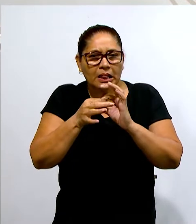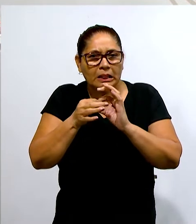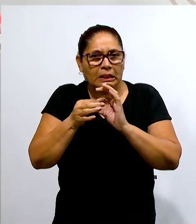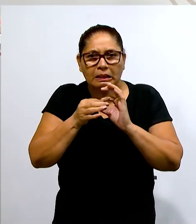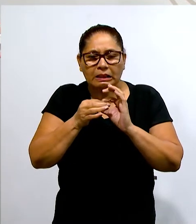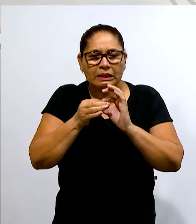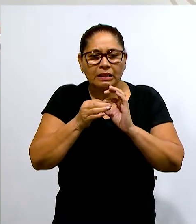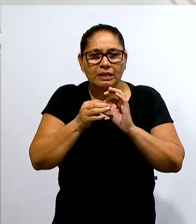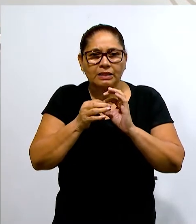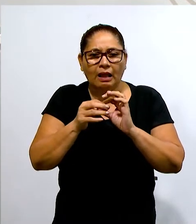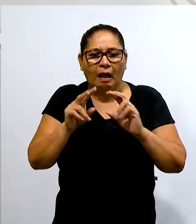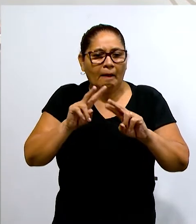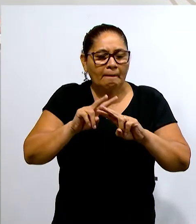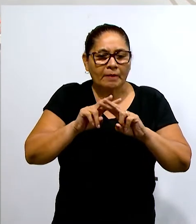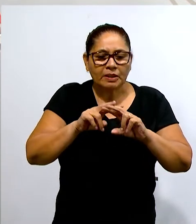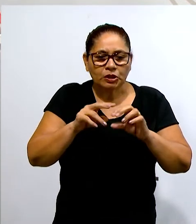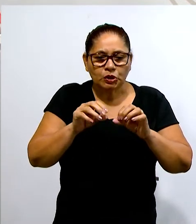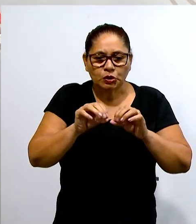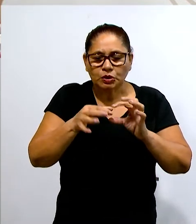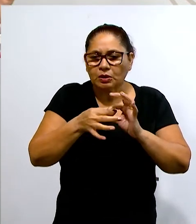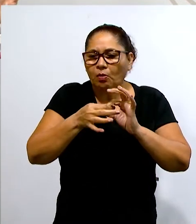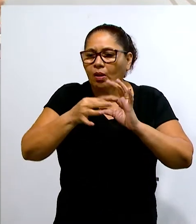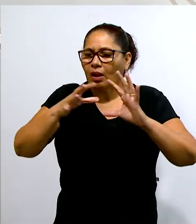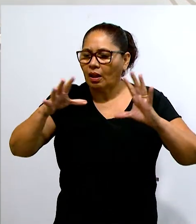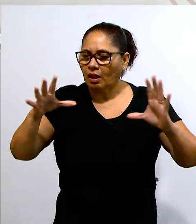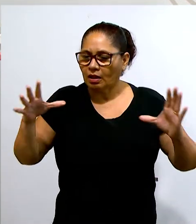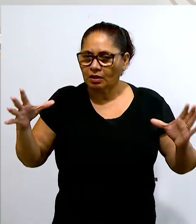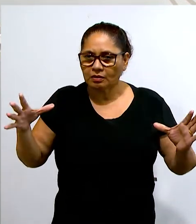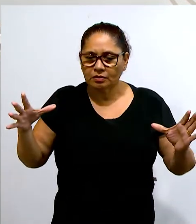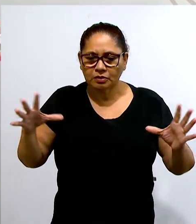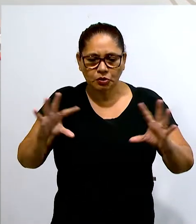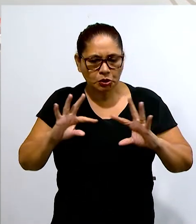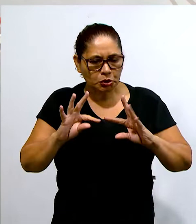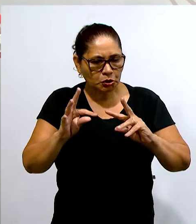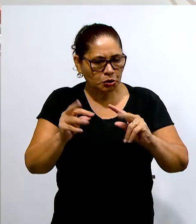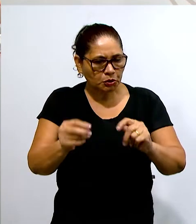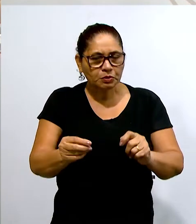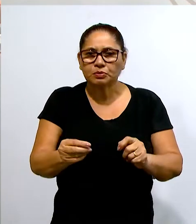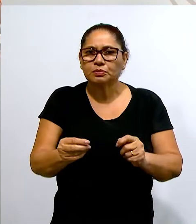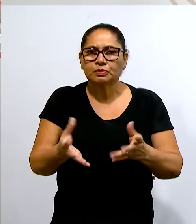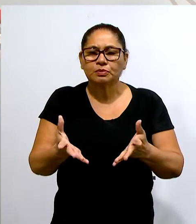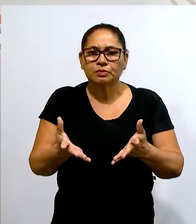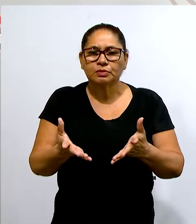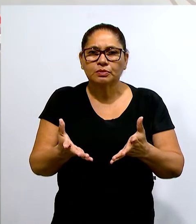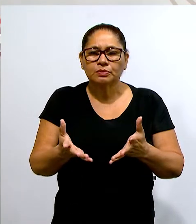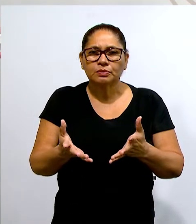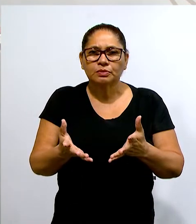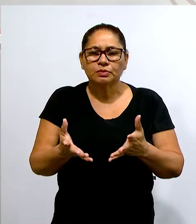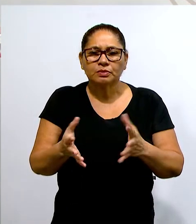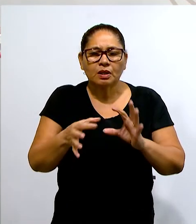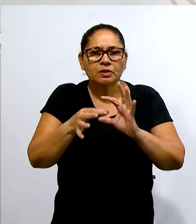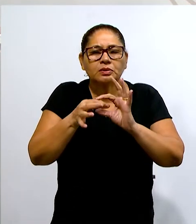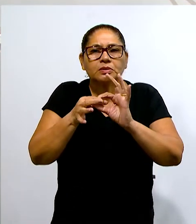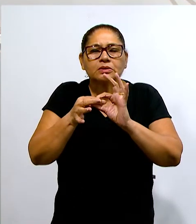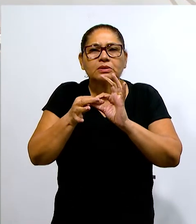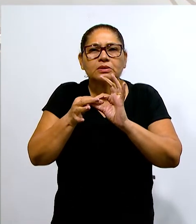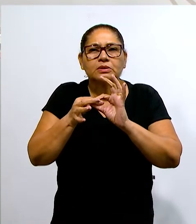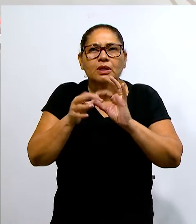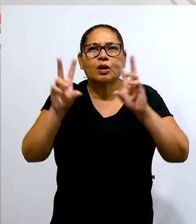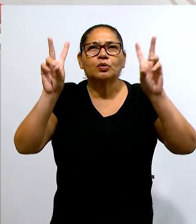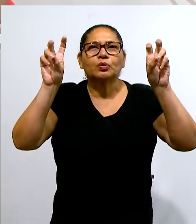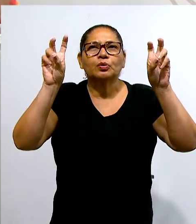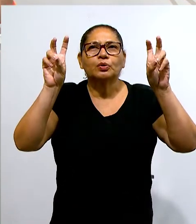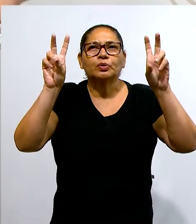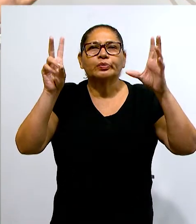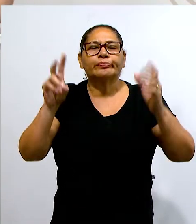estão soltos e se conectam com tudo. Se conectam, um tema da literatura